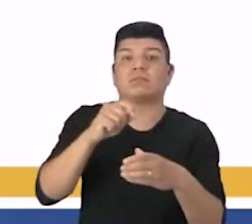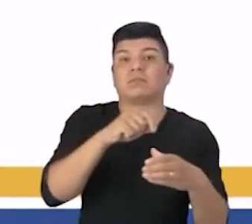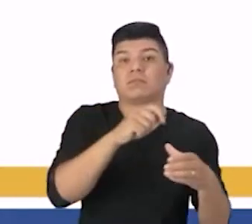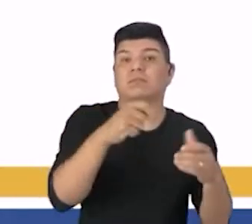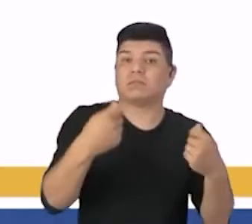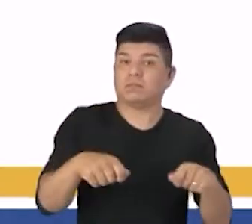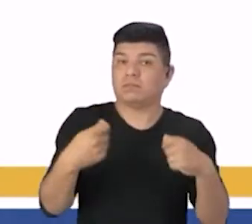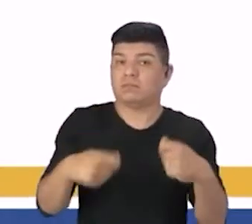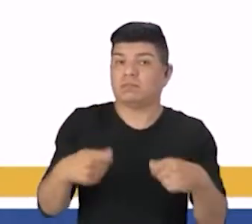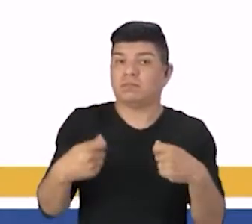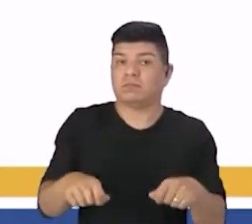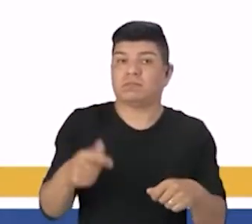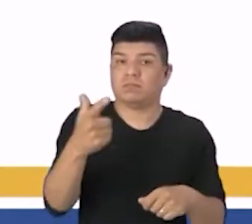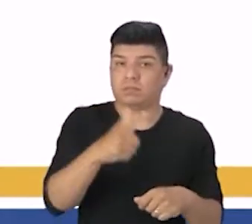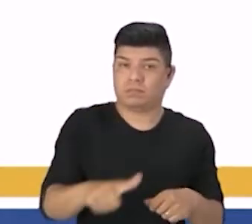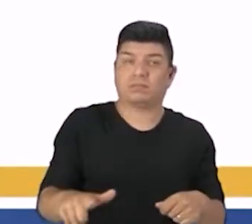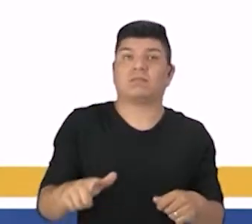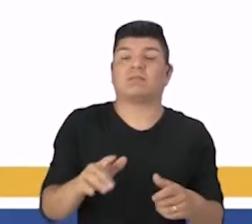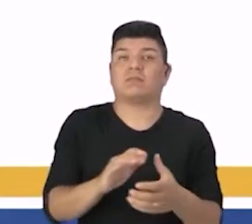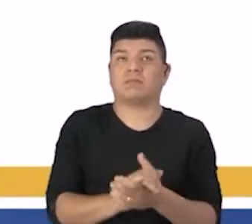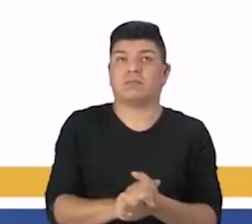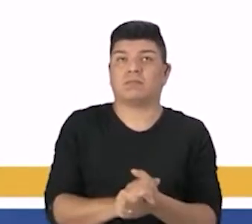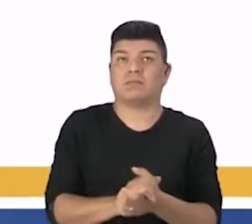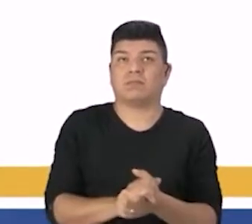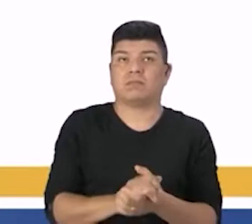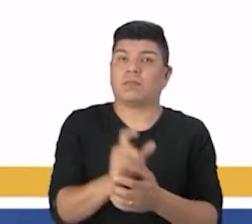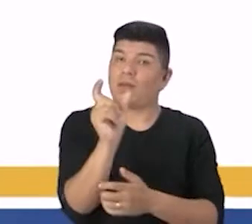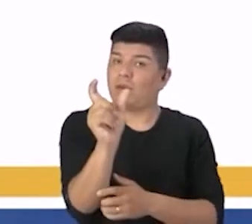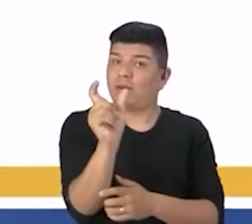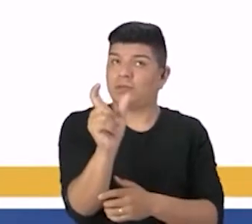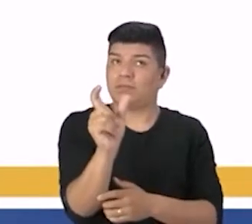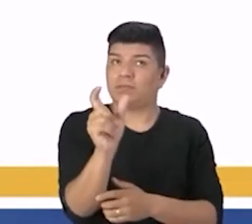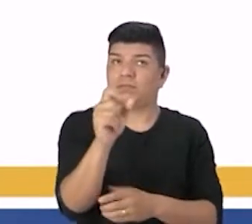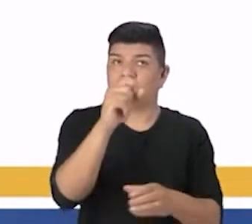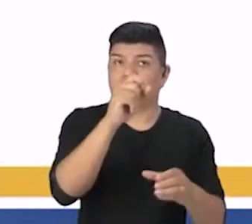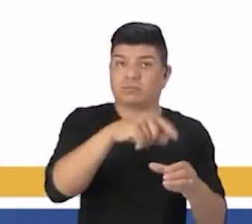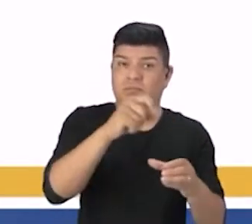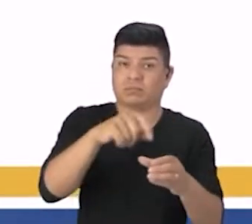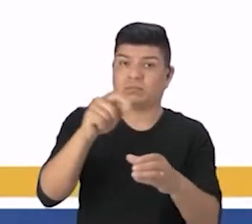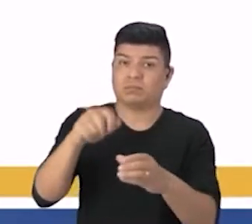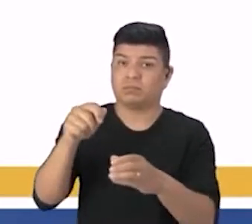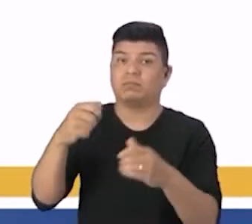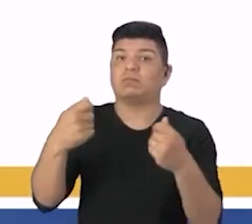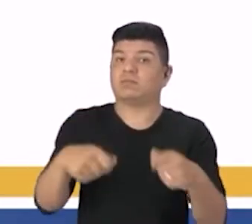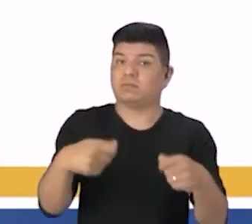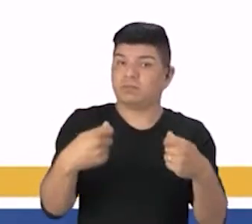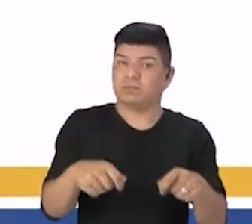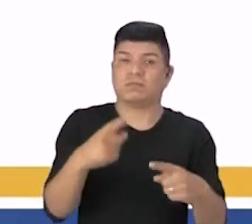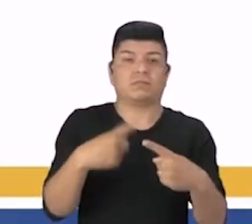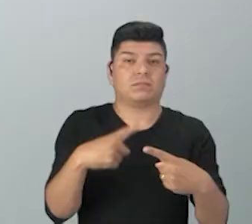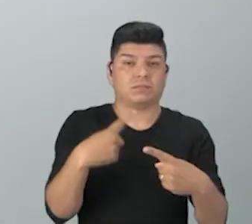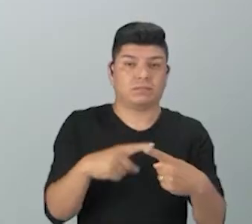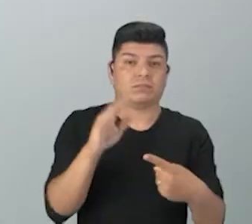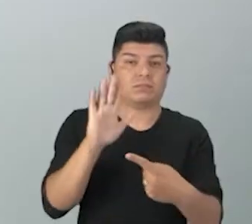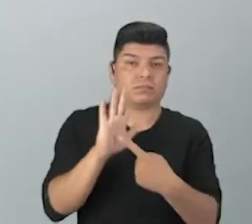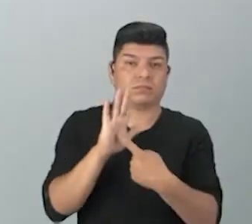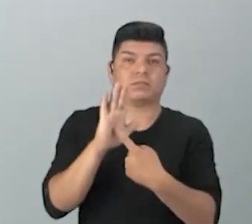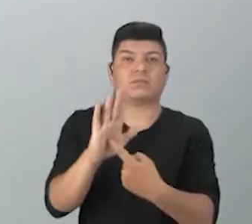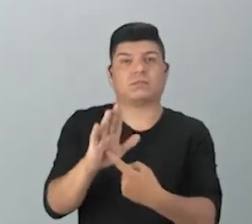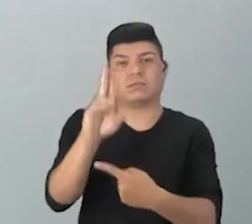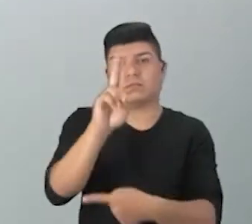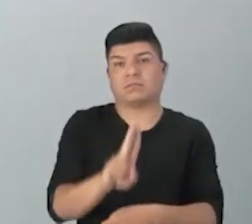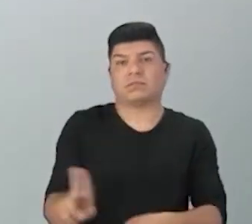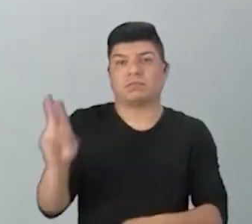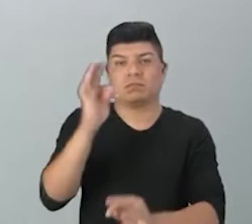de precisão mais um vez vão marcando essa palavra aí agricultura de precisão porque Mostra aí